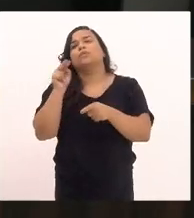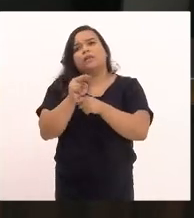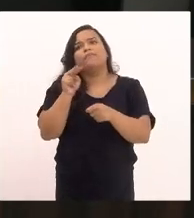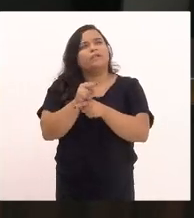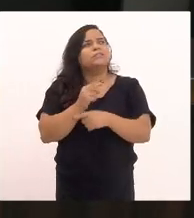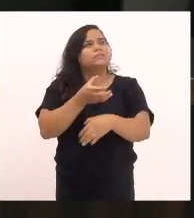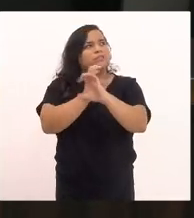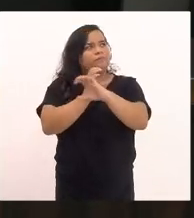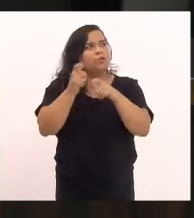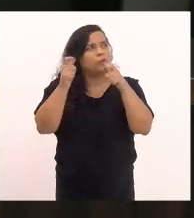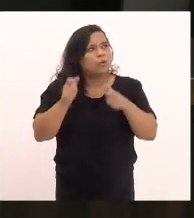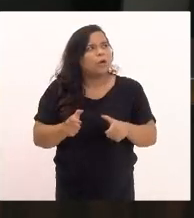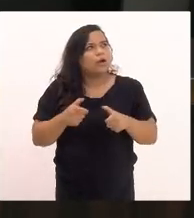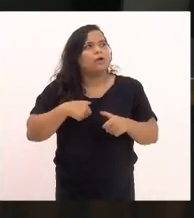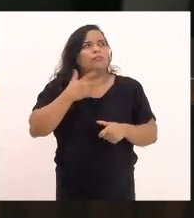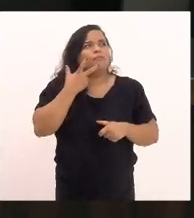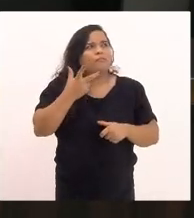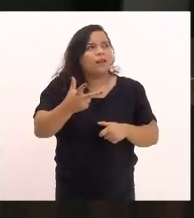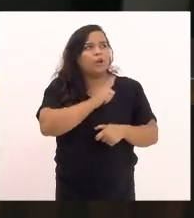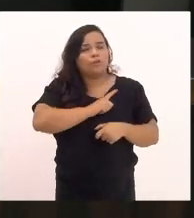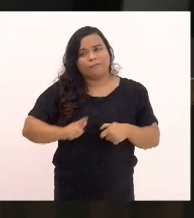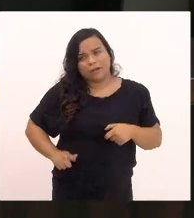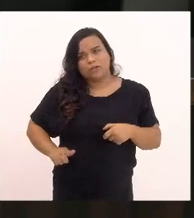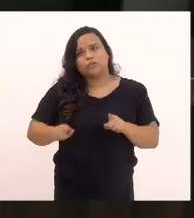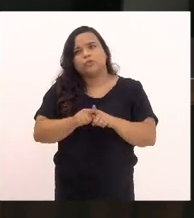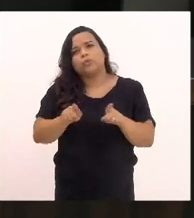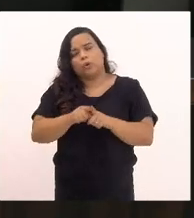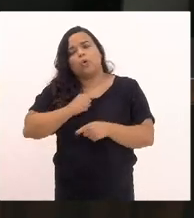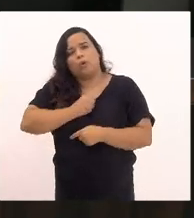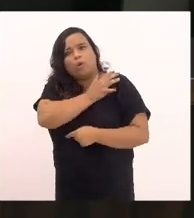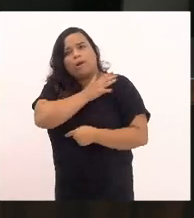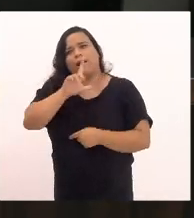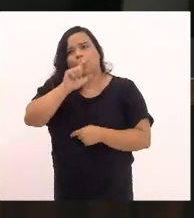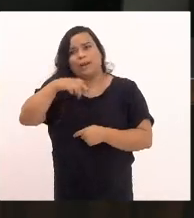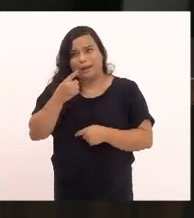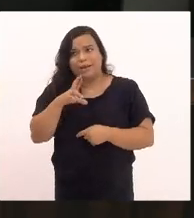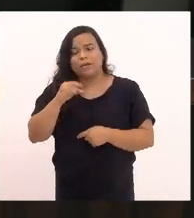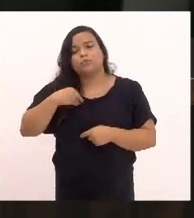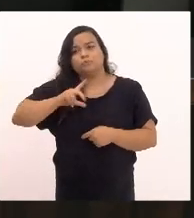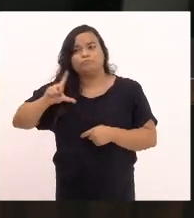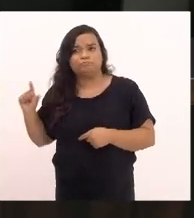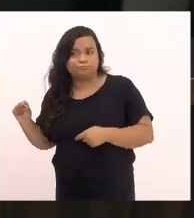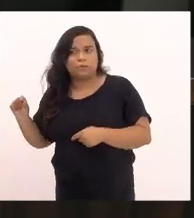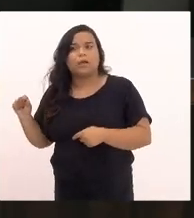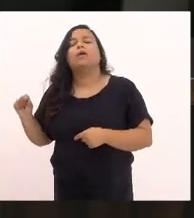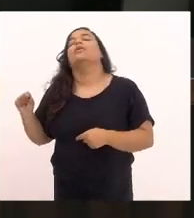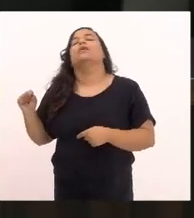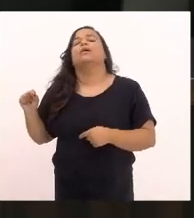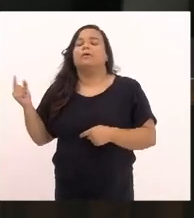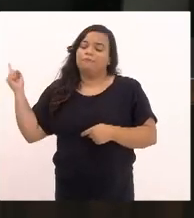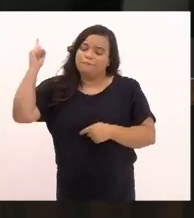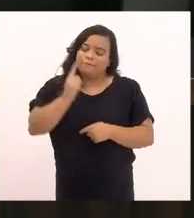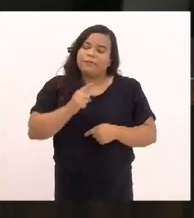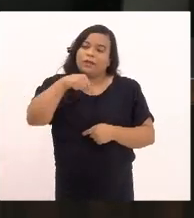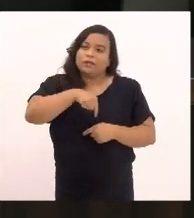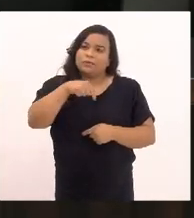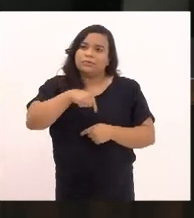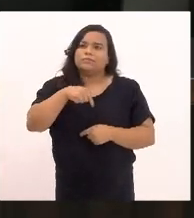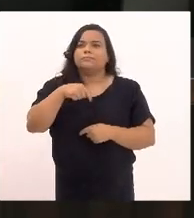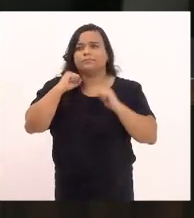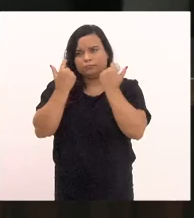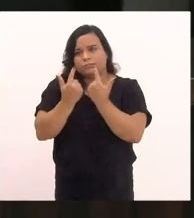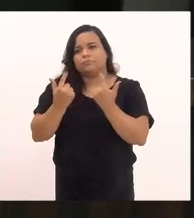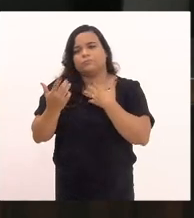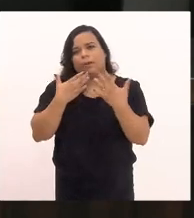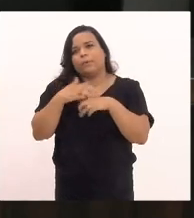com o governador e com o coronel Leandro que eu estava me retirando, inclusive para vir aqui para conversar com os líderes, com os